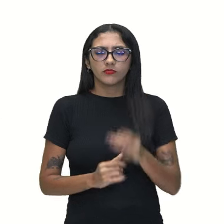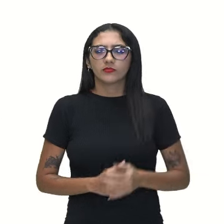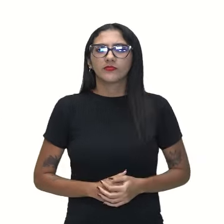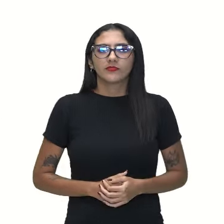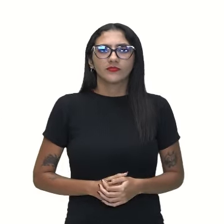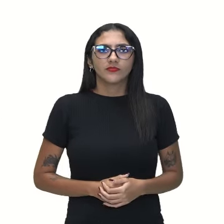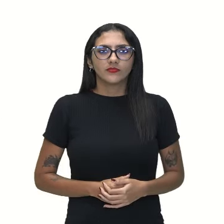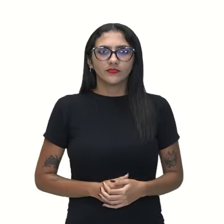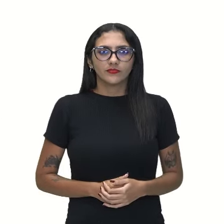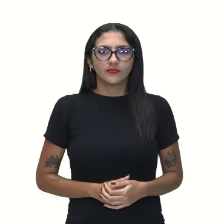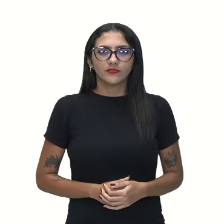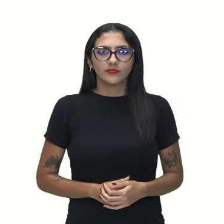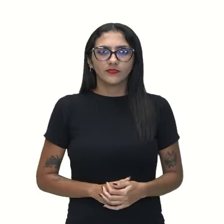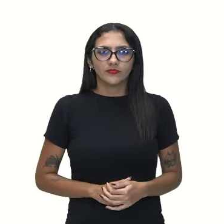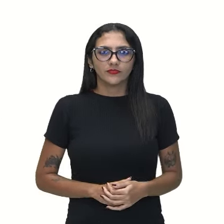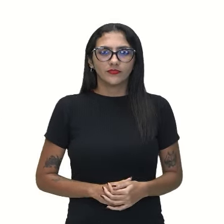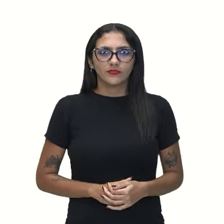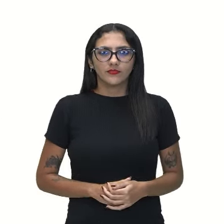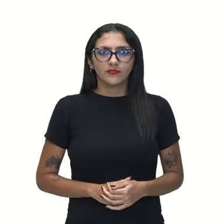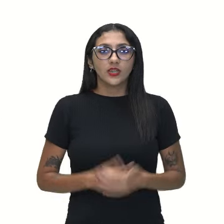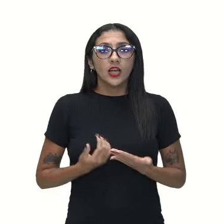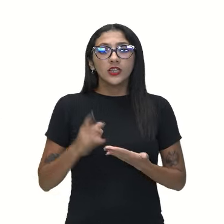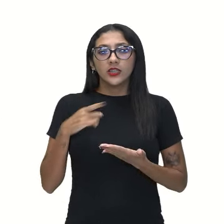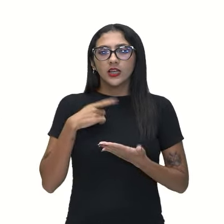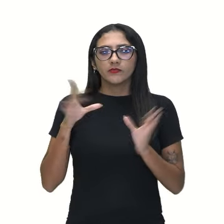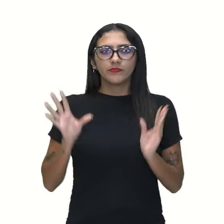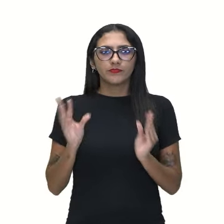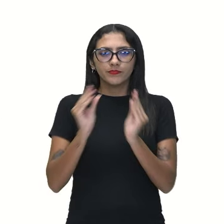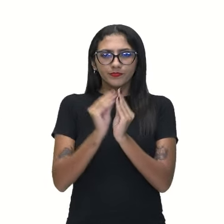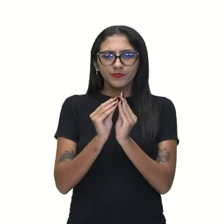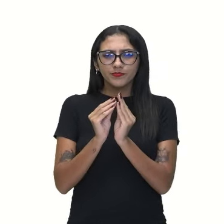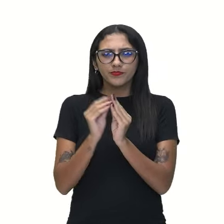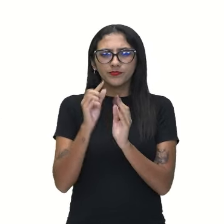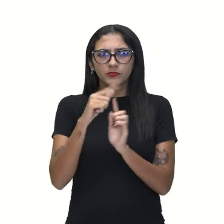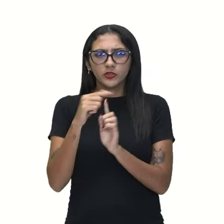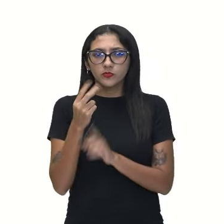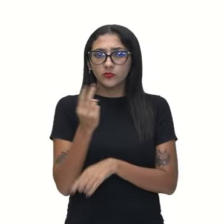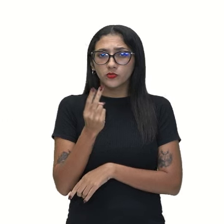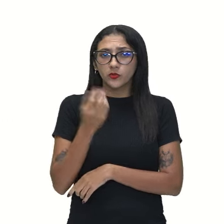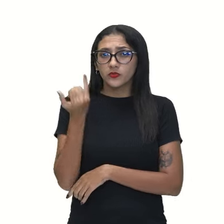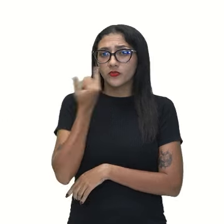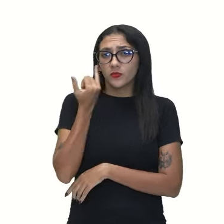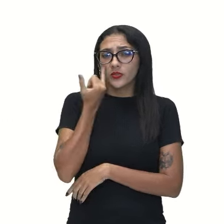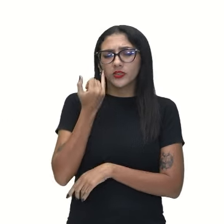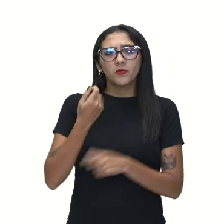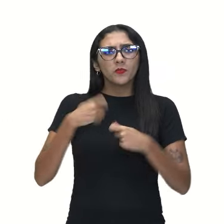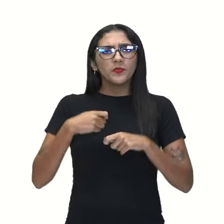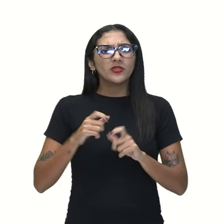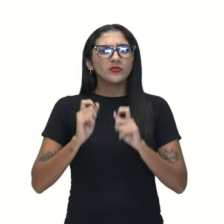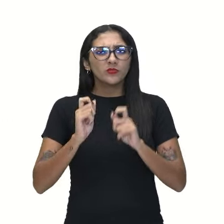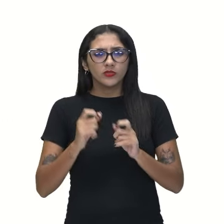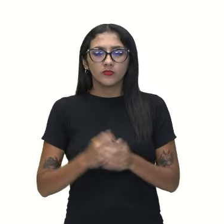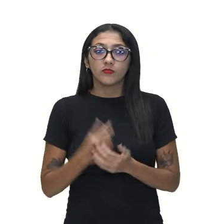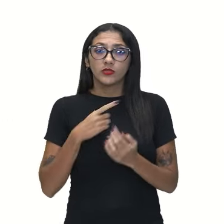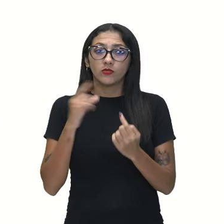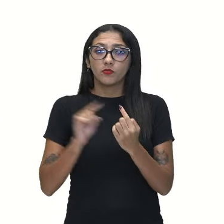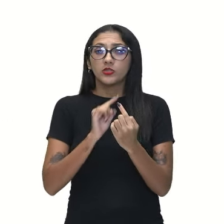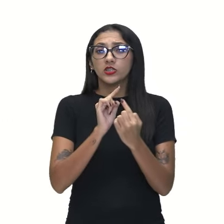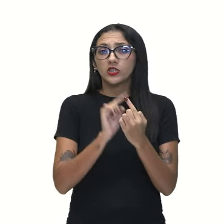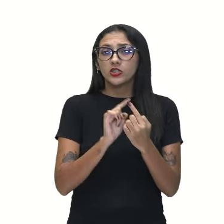gente, nesse resumo que é informativo, ele deve conter ali